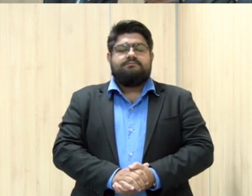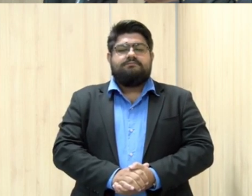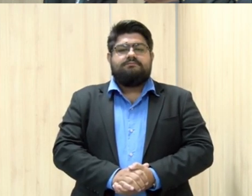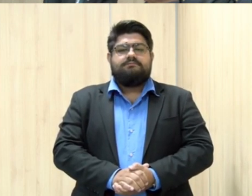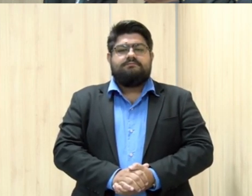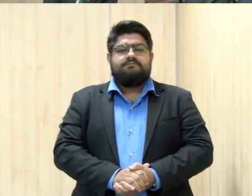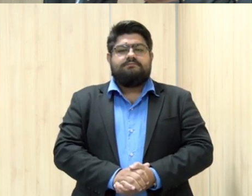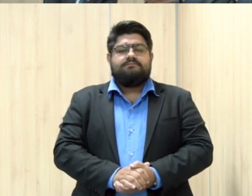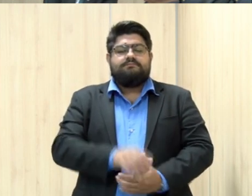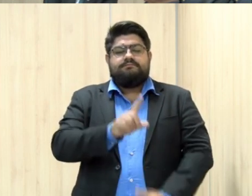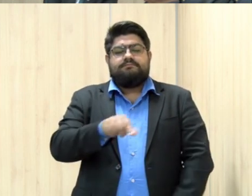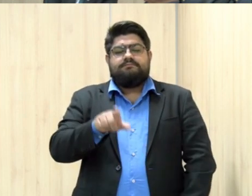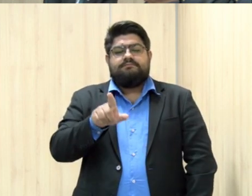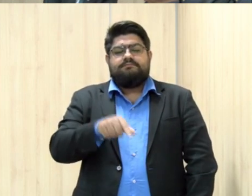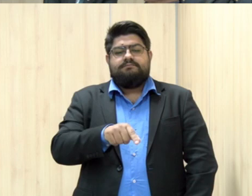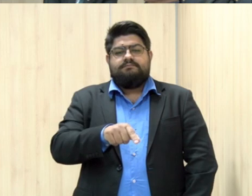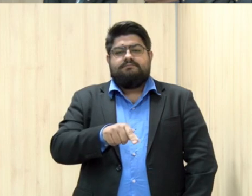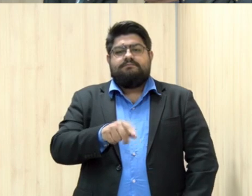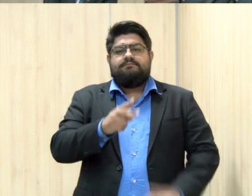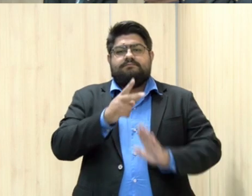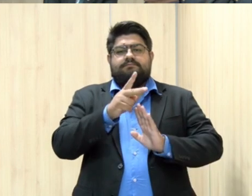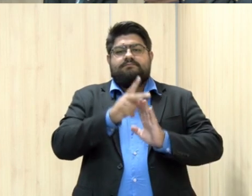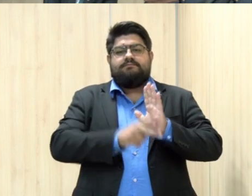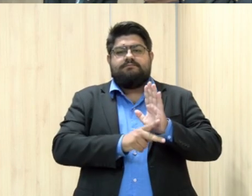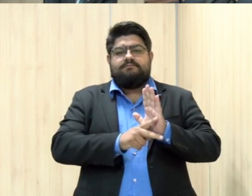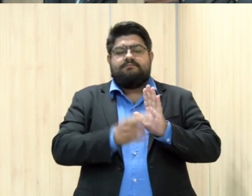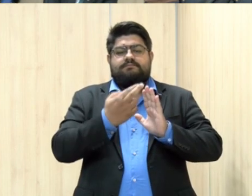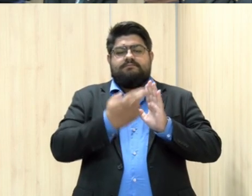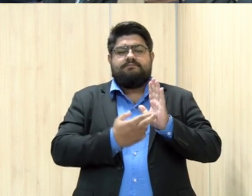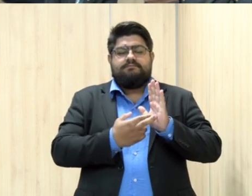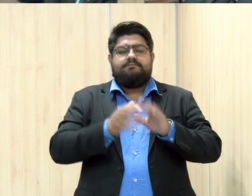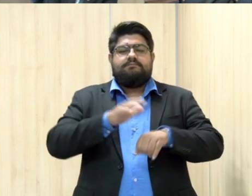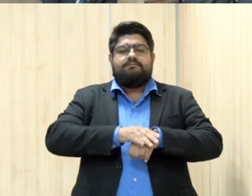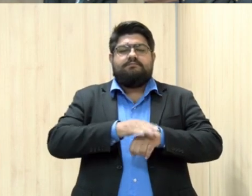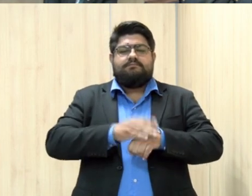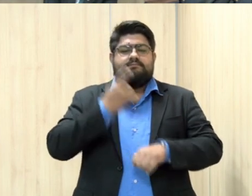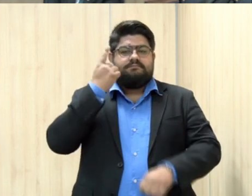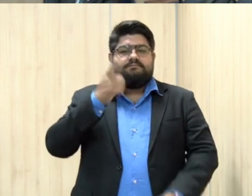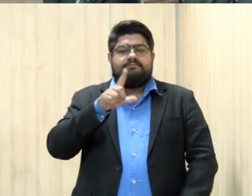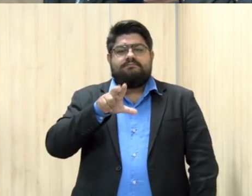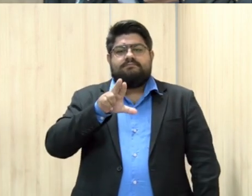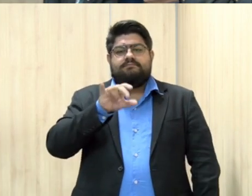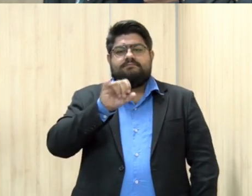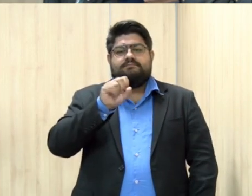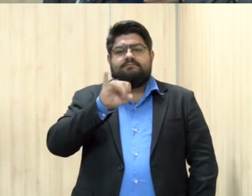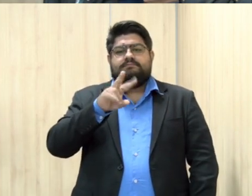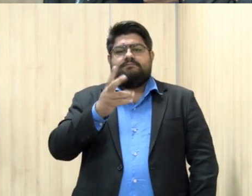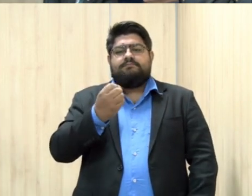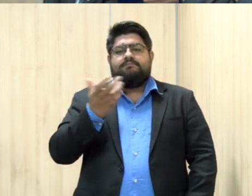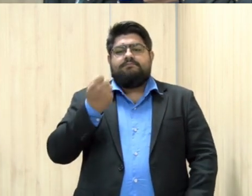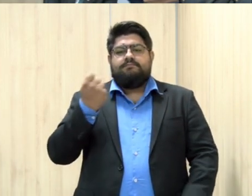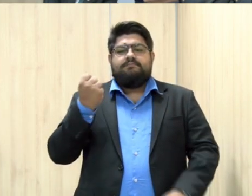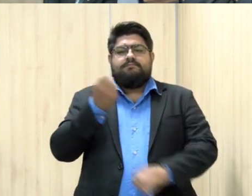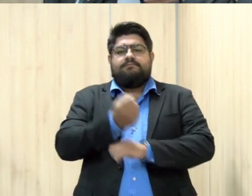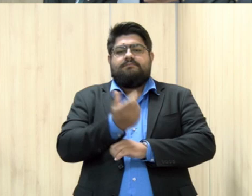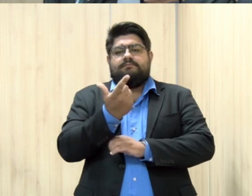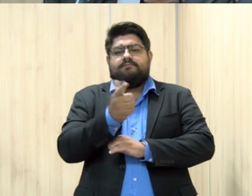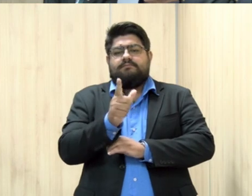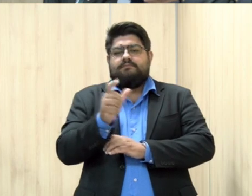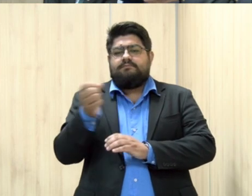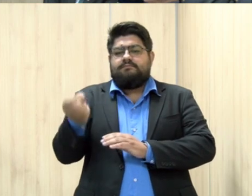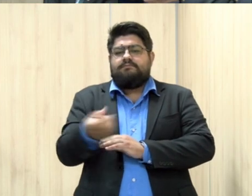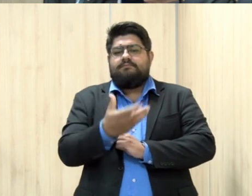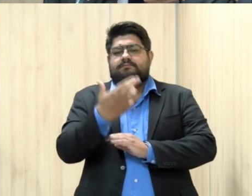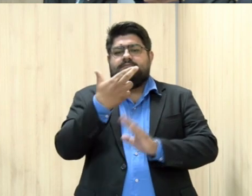foi rejeitado então o parecer do relator Deputado Luizinho garbel eu tenho que indicar novo relator